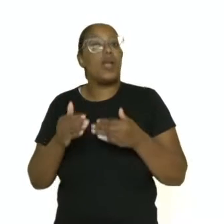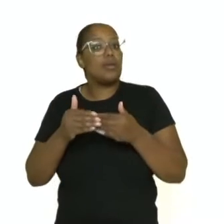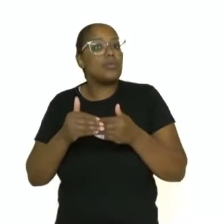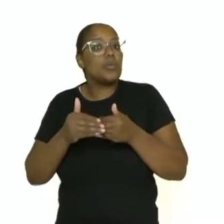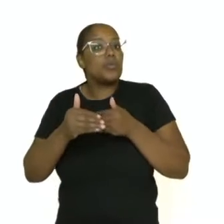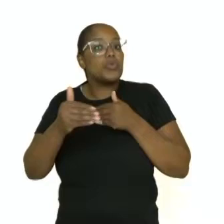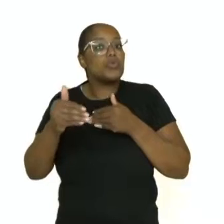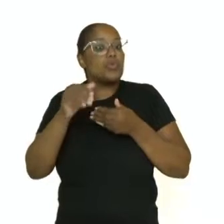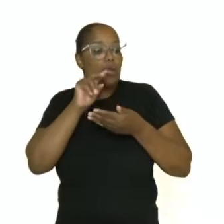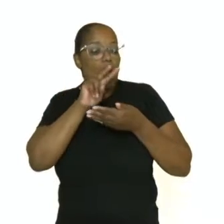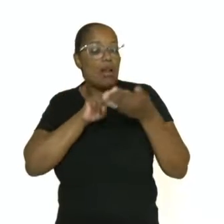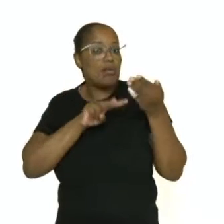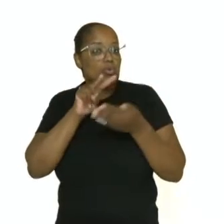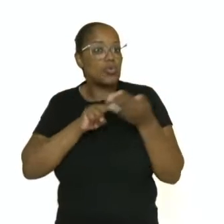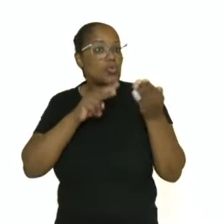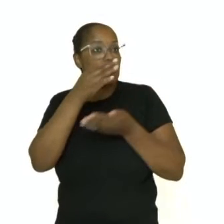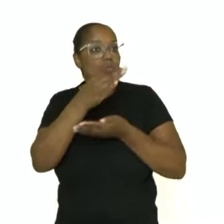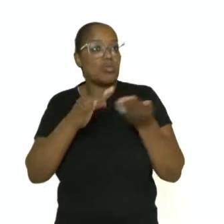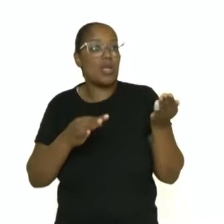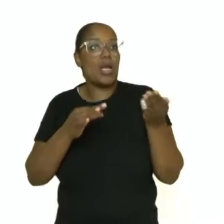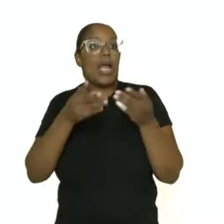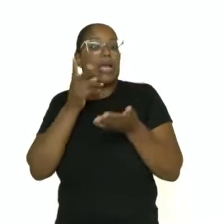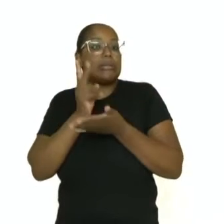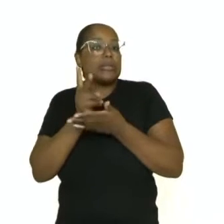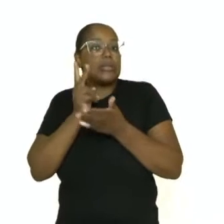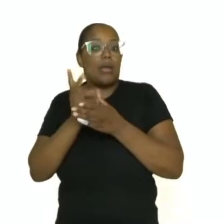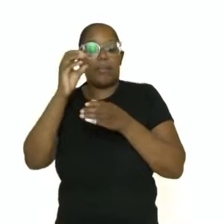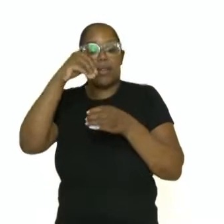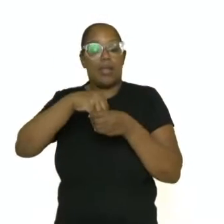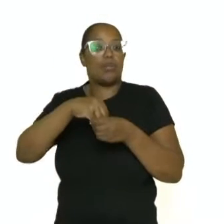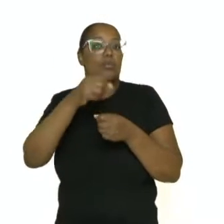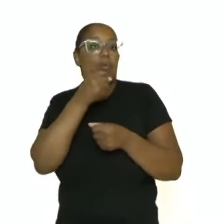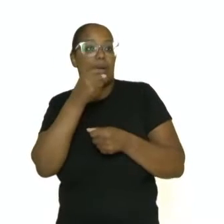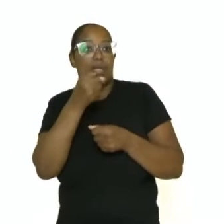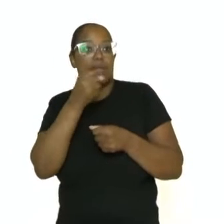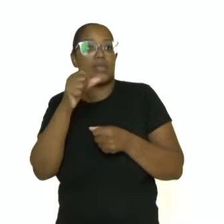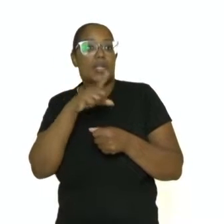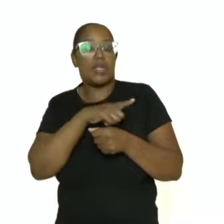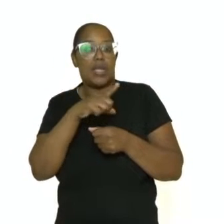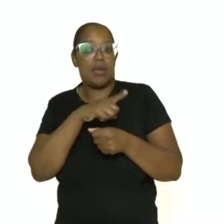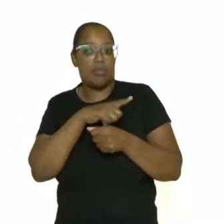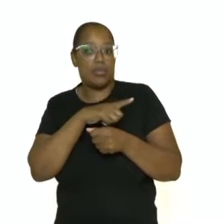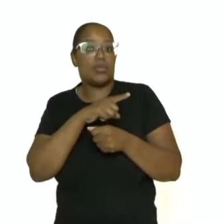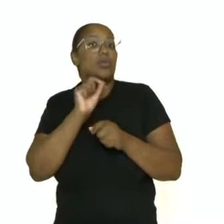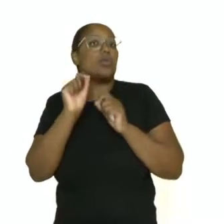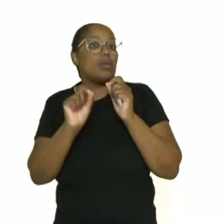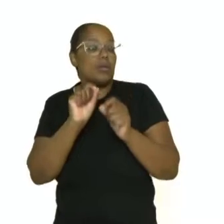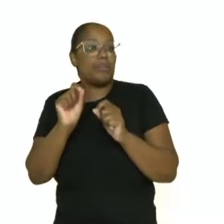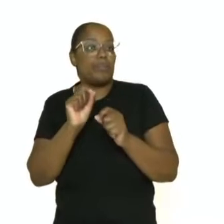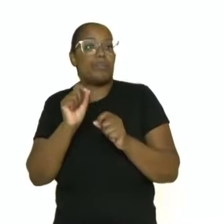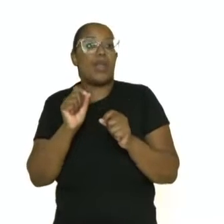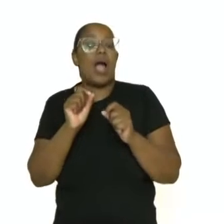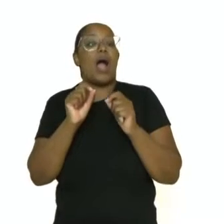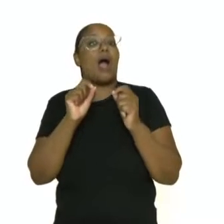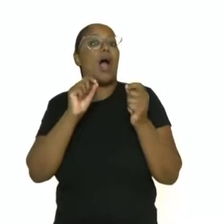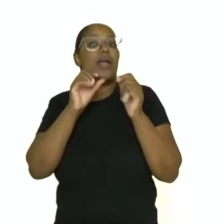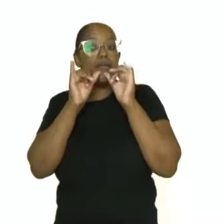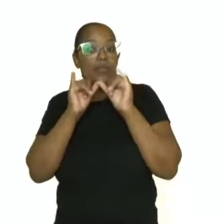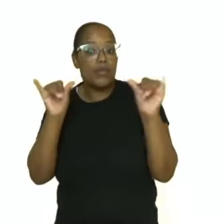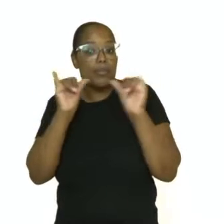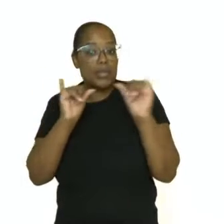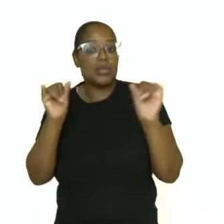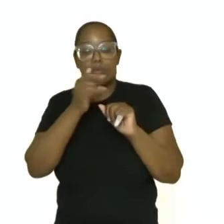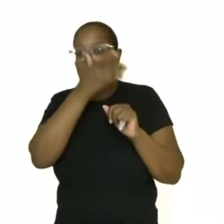Continuando nossa leitura. Então, sempre dentro de uma entrevista, nós temos sempre assim, a identificação de quem